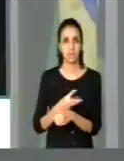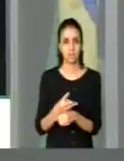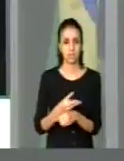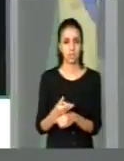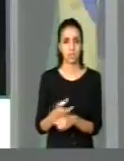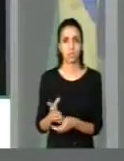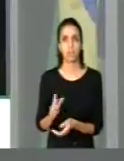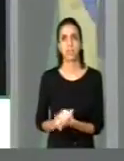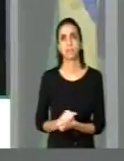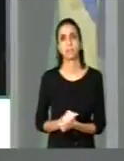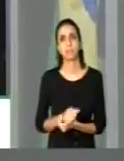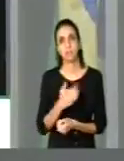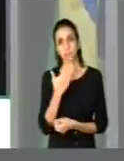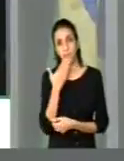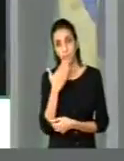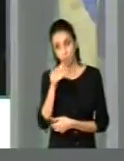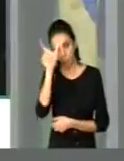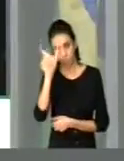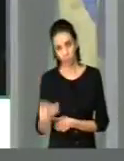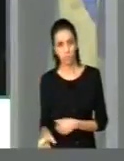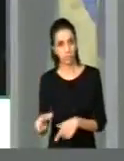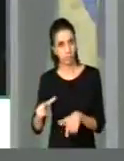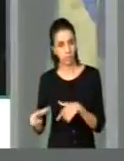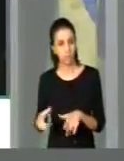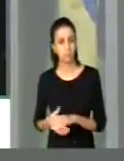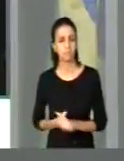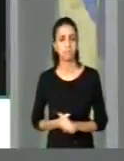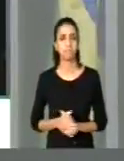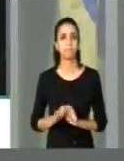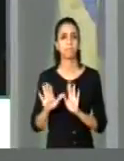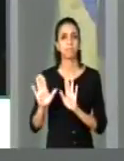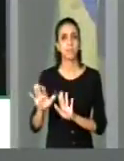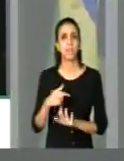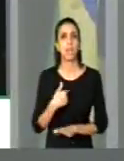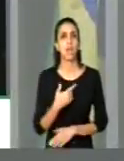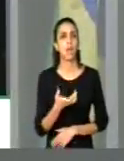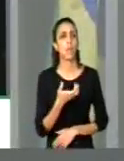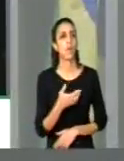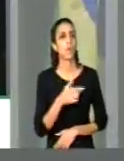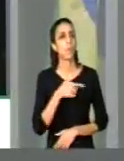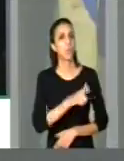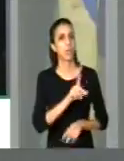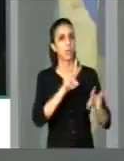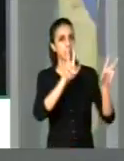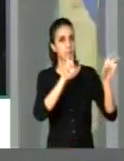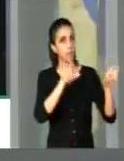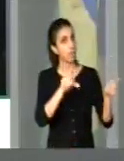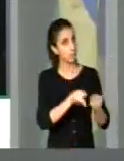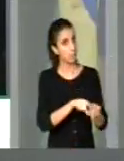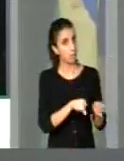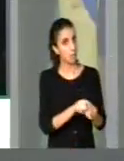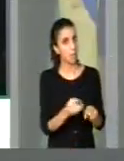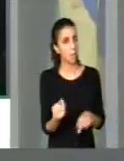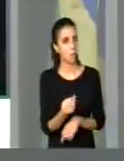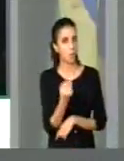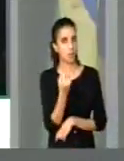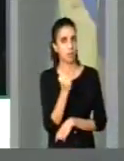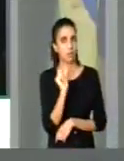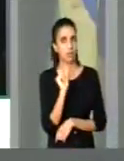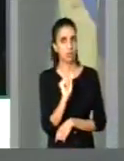benefício do trabalho e do trabalhador, eu queria falar também sobre um outro assunto que é importante, que é o fim